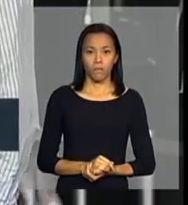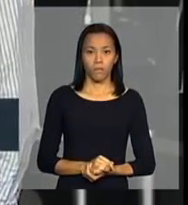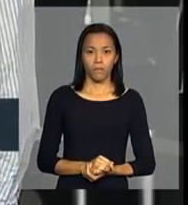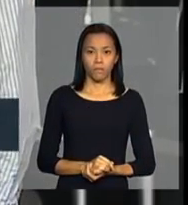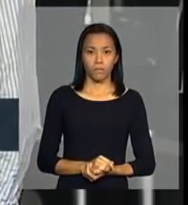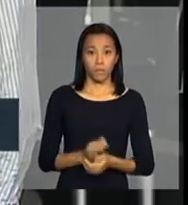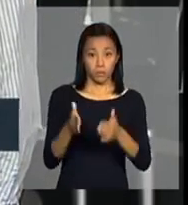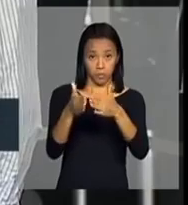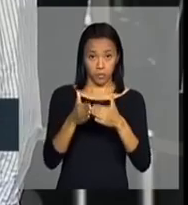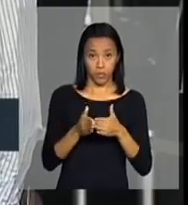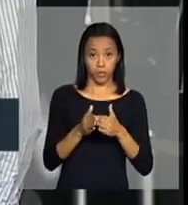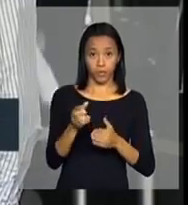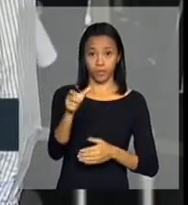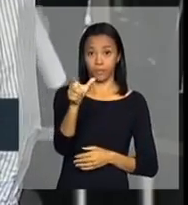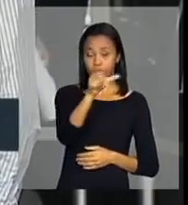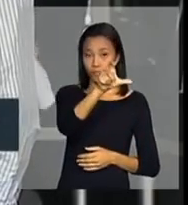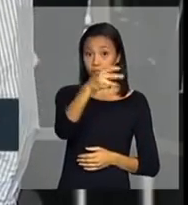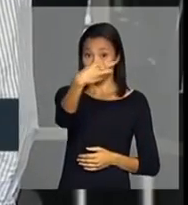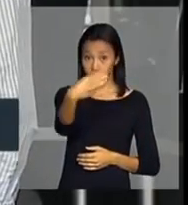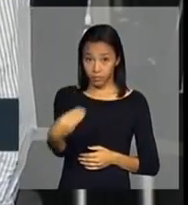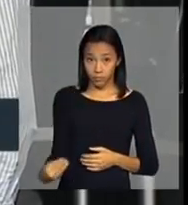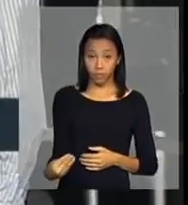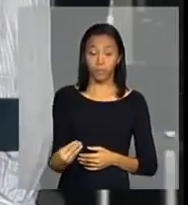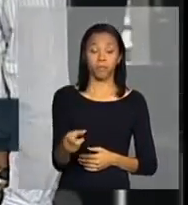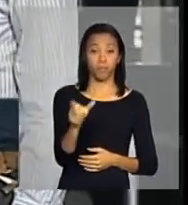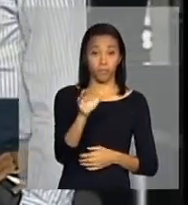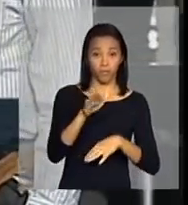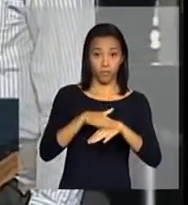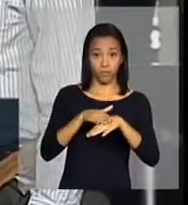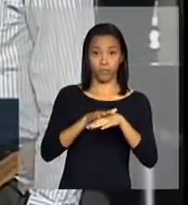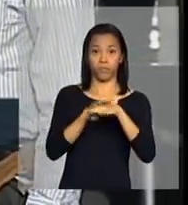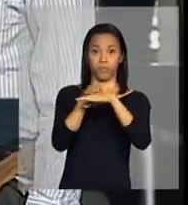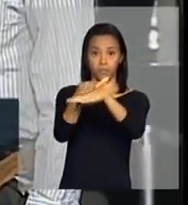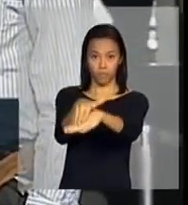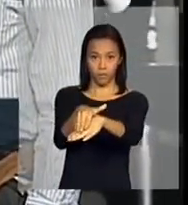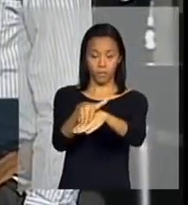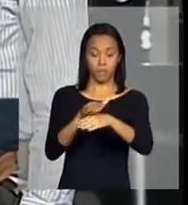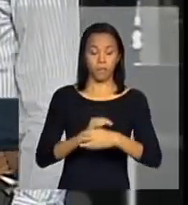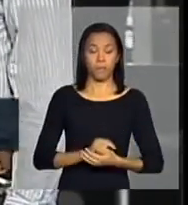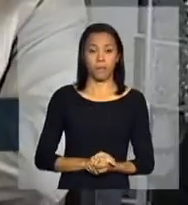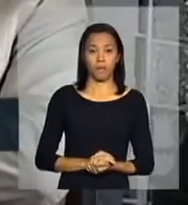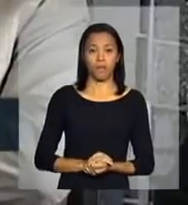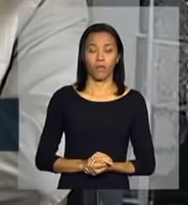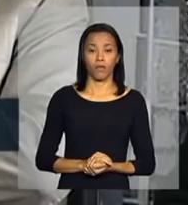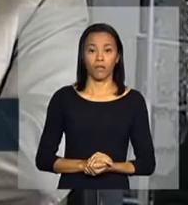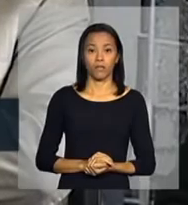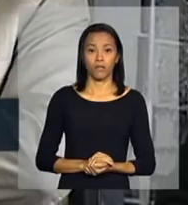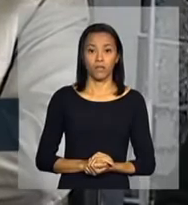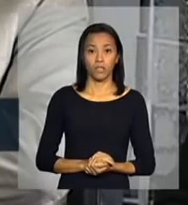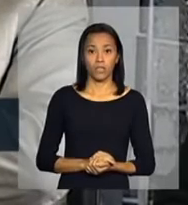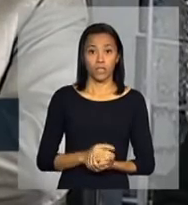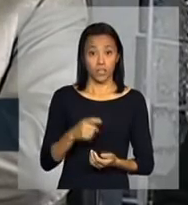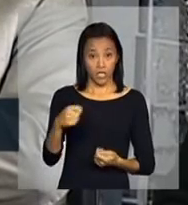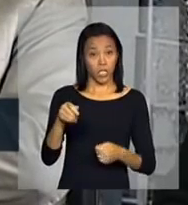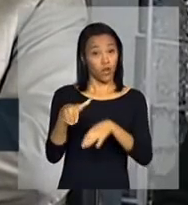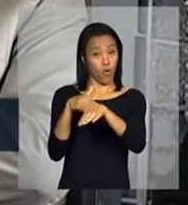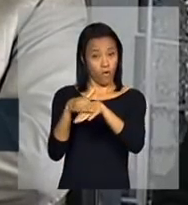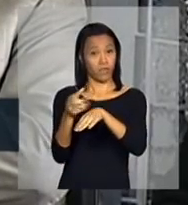Seu ministro, você tem que falar com Polícia